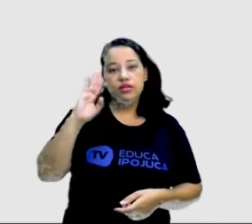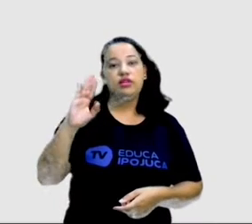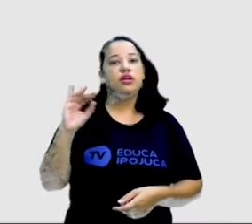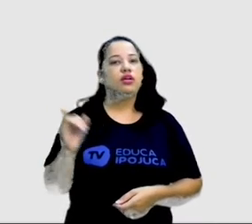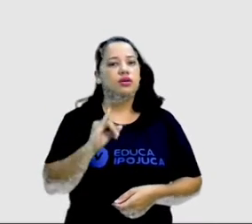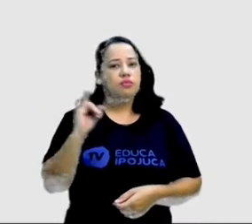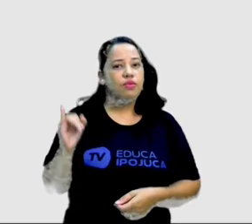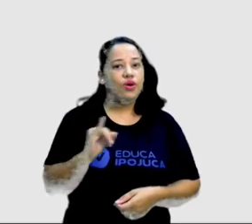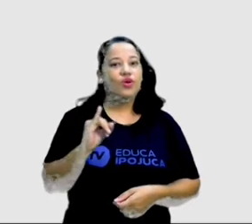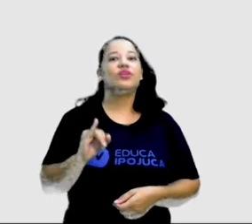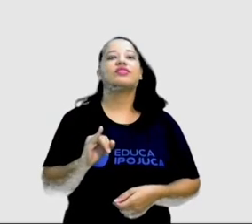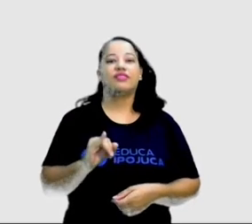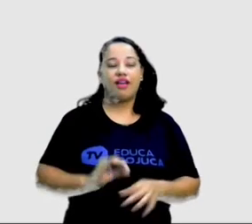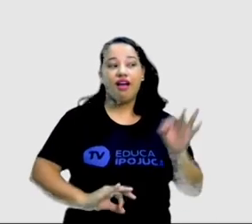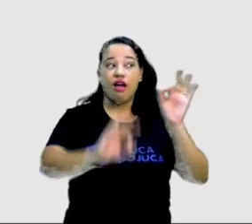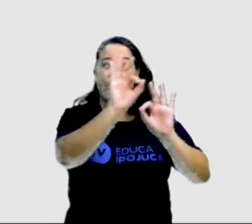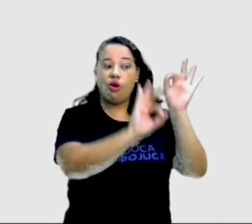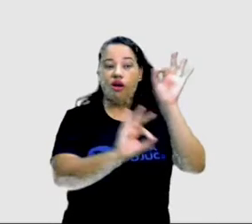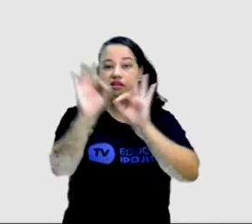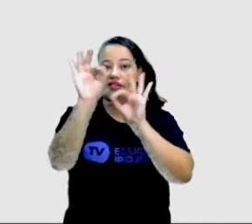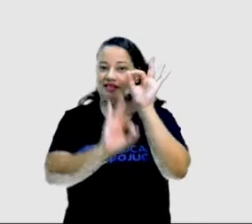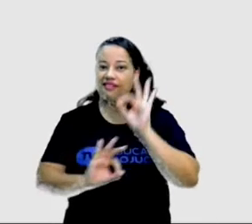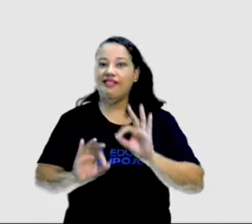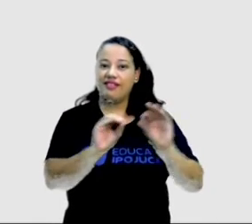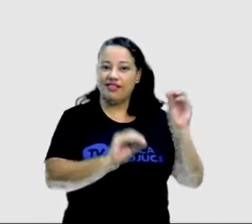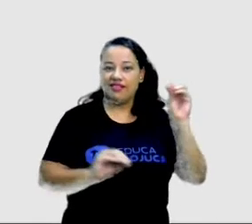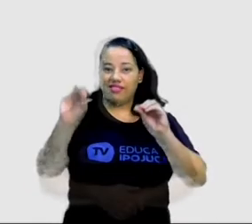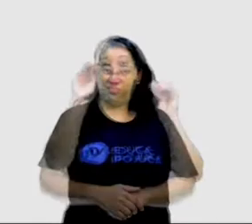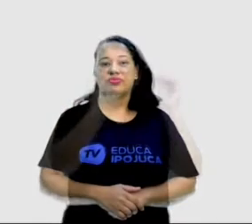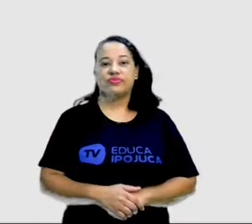do cenário.